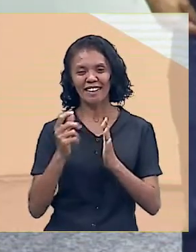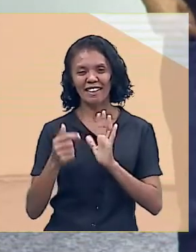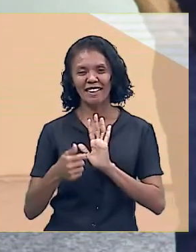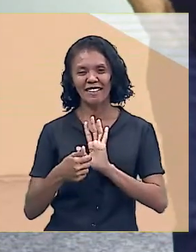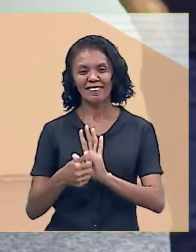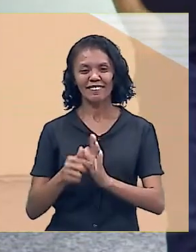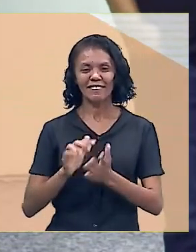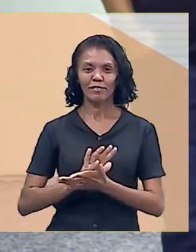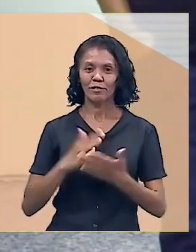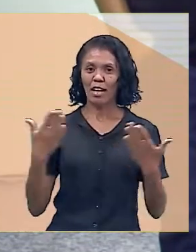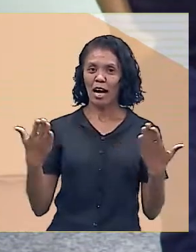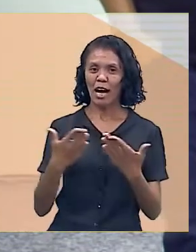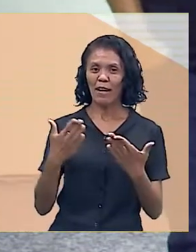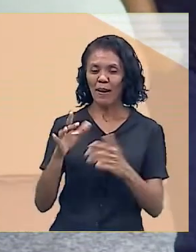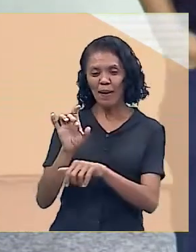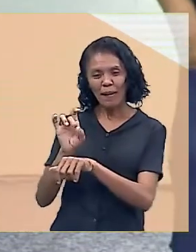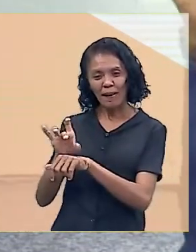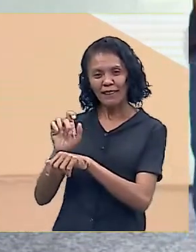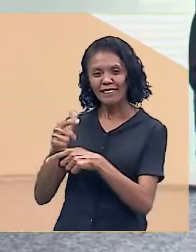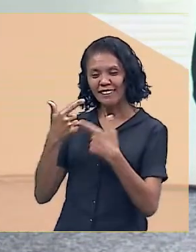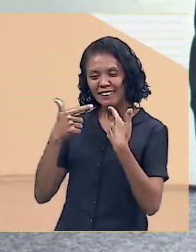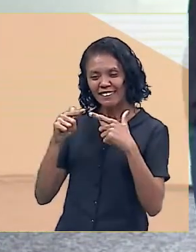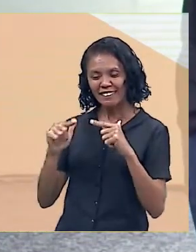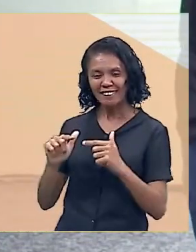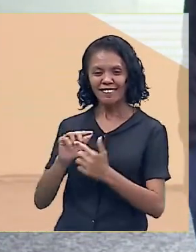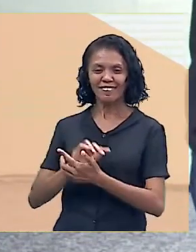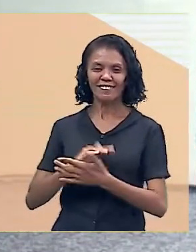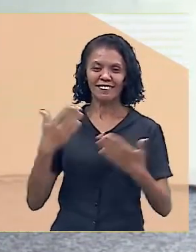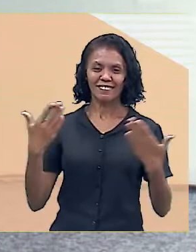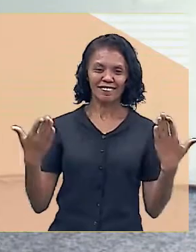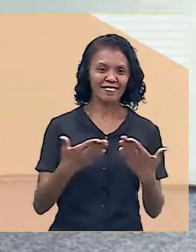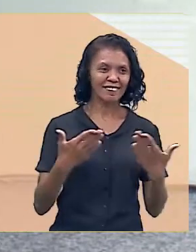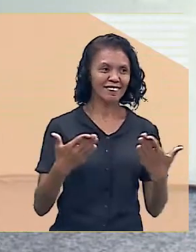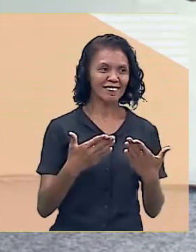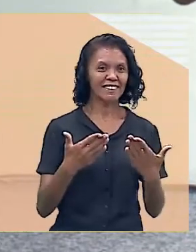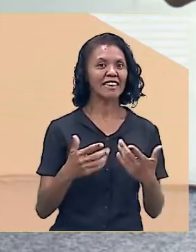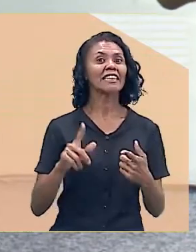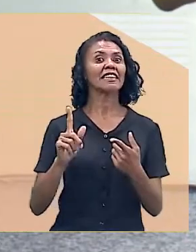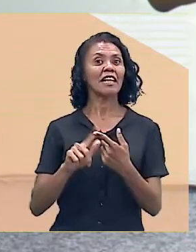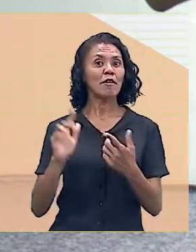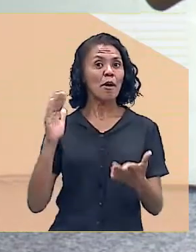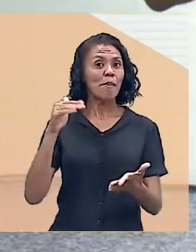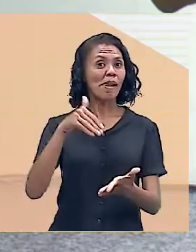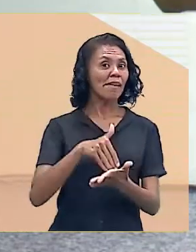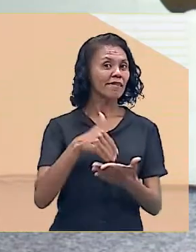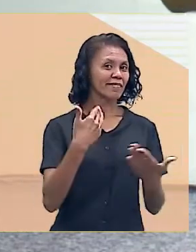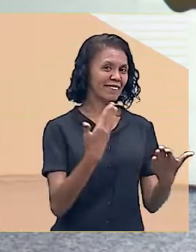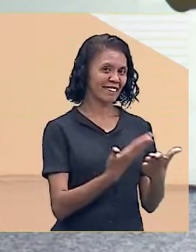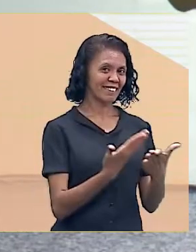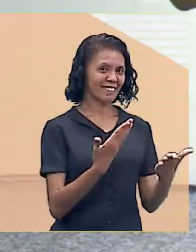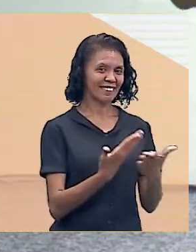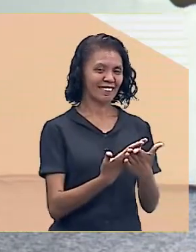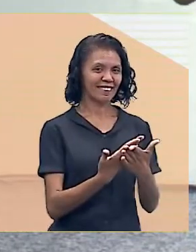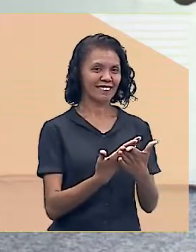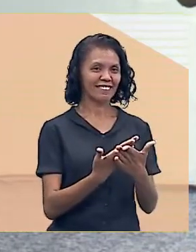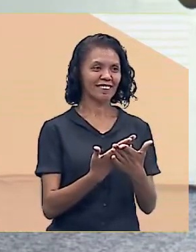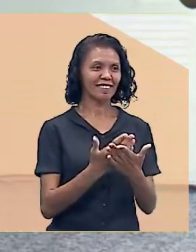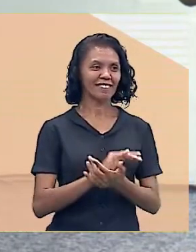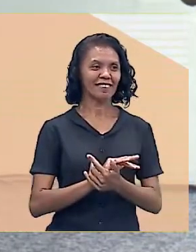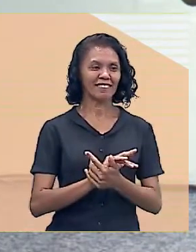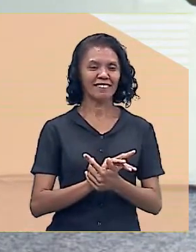e bora para dicas de linguagem está certo nós vamos agora também para a última aula né Tá certo a nossa última aula